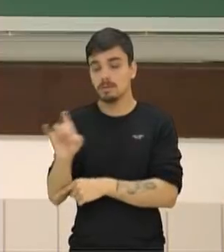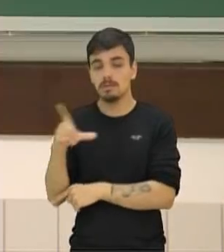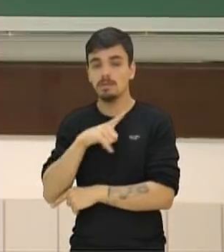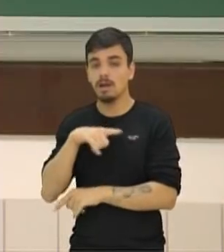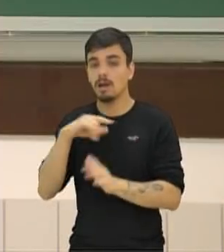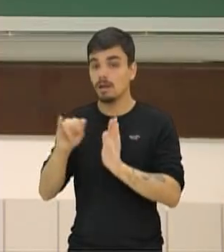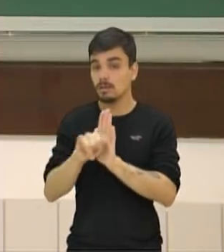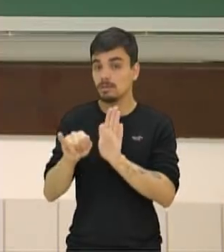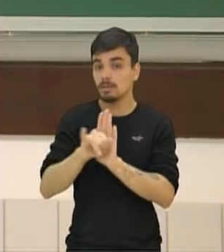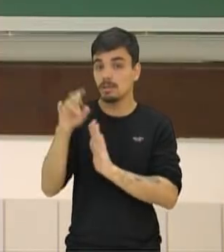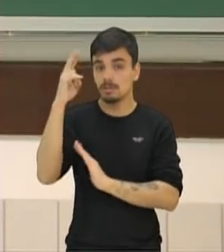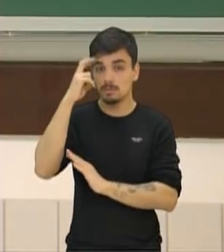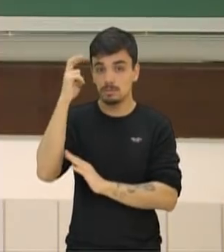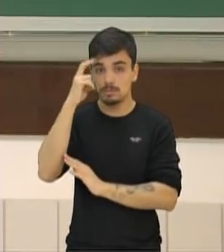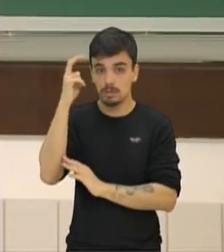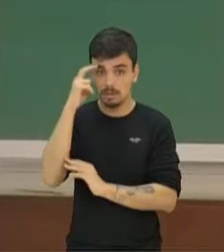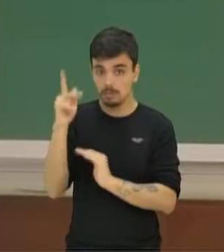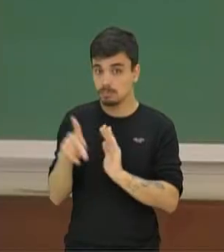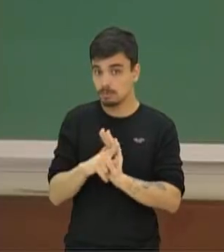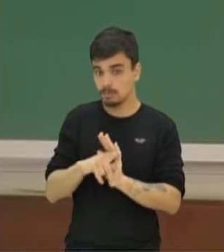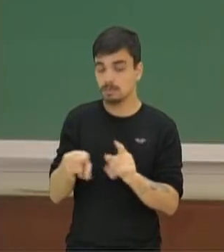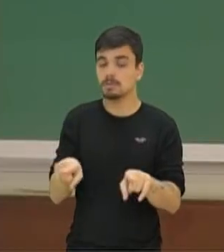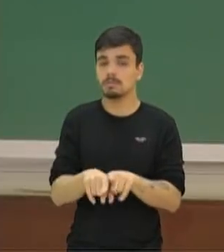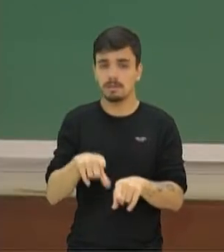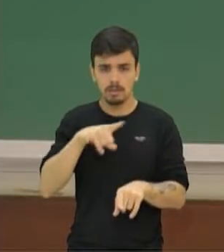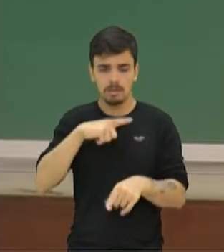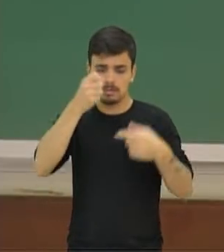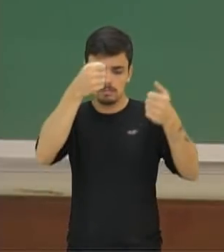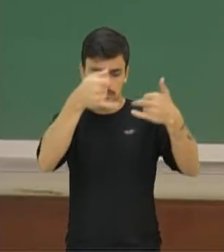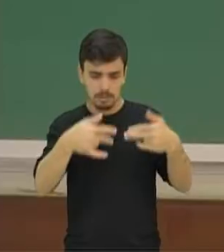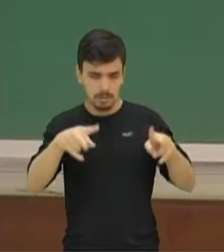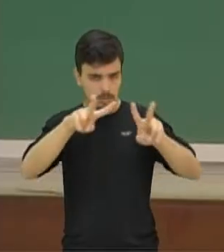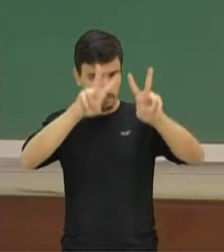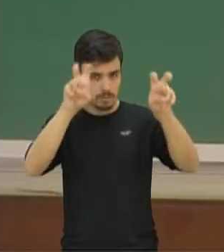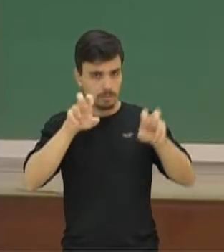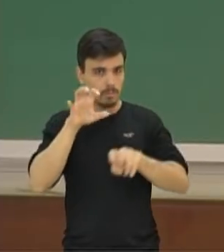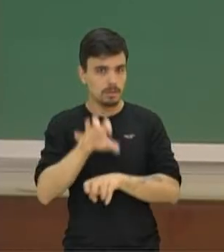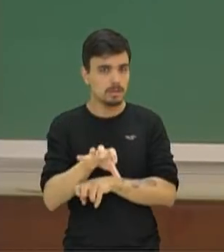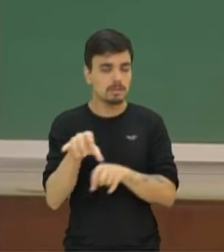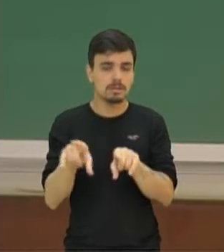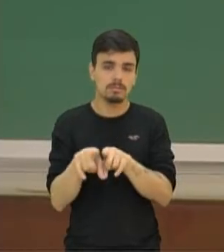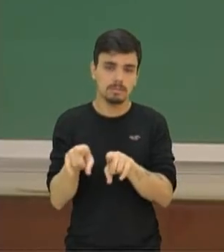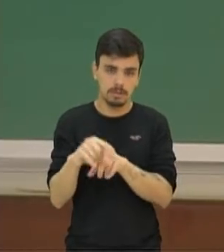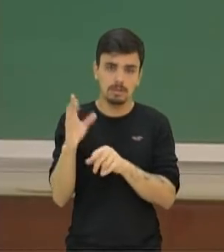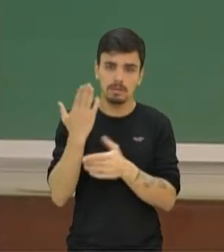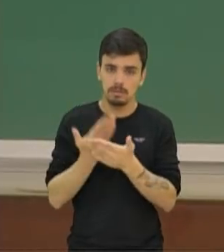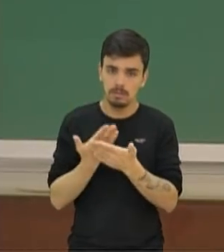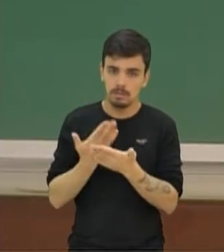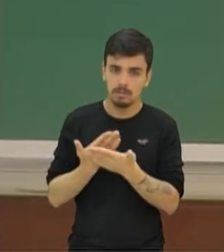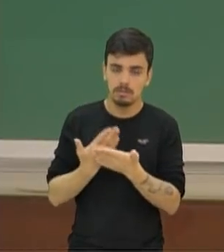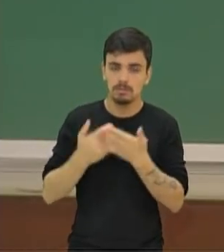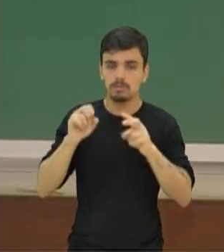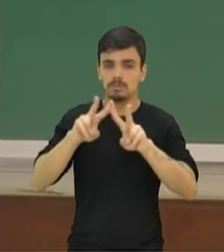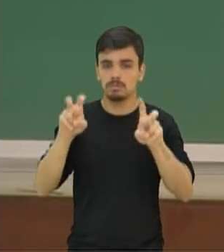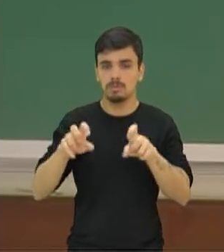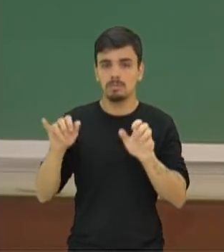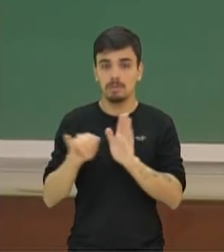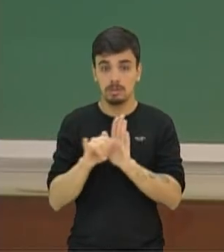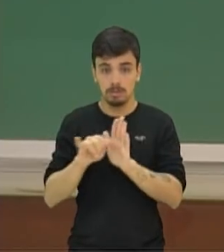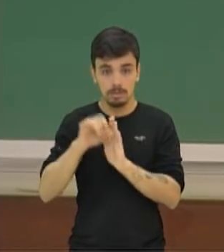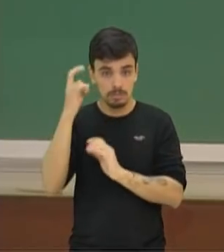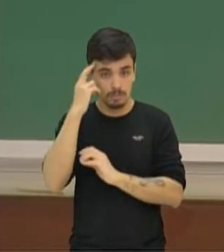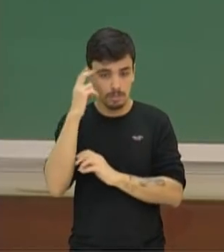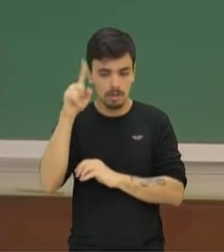identidade cultural, né? A gente tem falado bastante sobre isso nas nossas aulas, sobre identidade cultural, porque é muito importante,